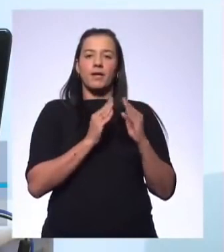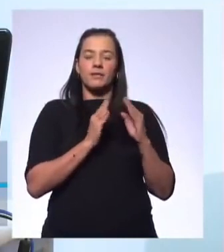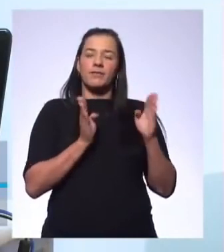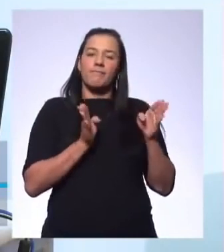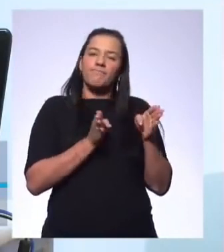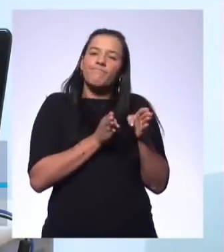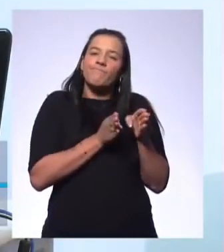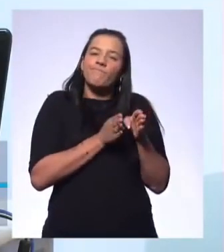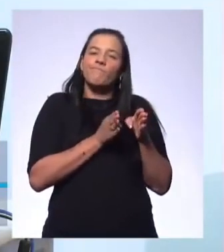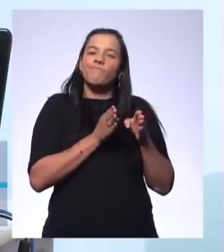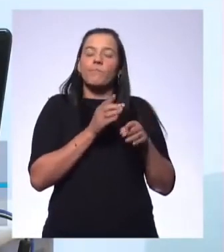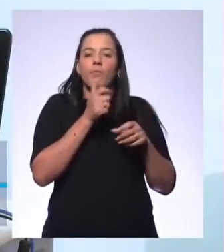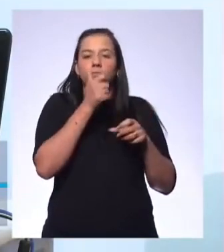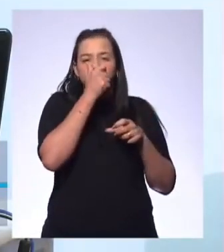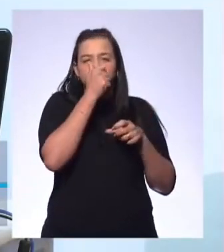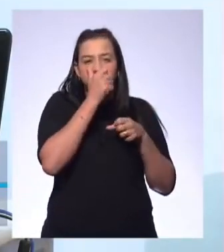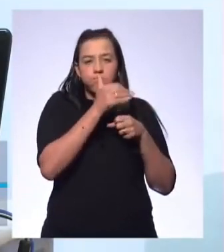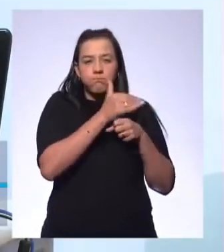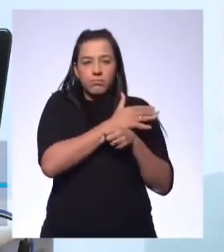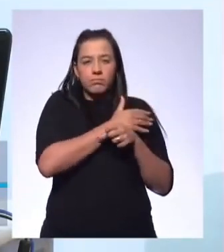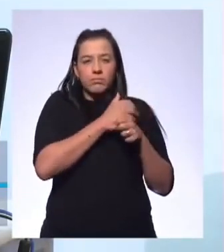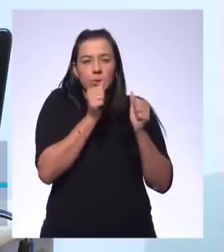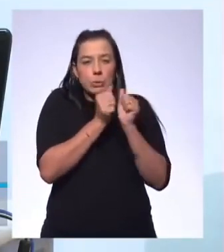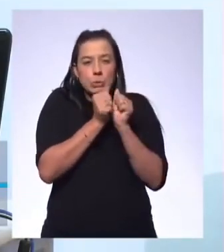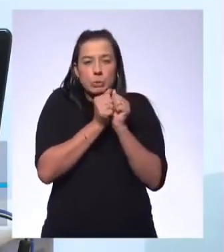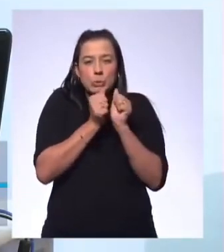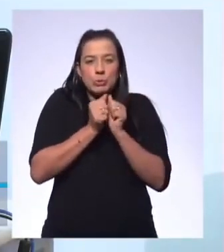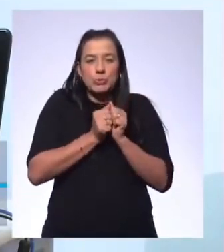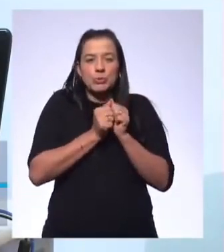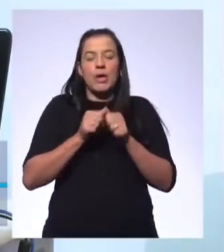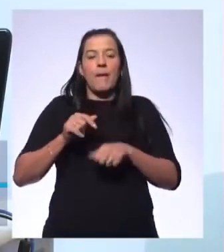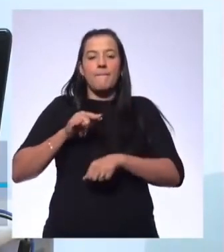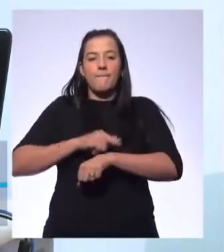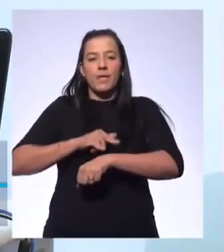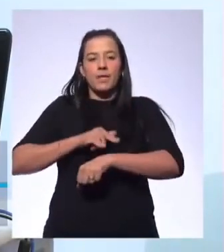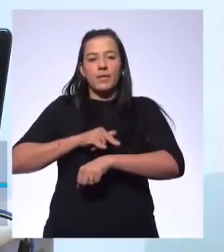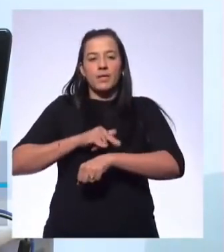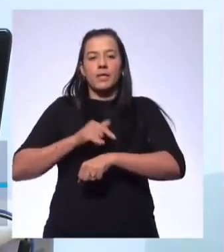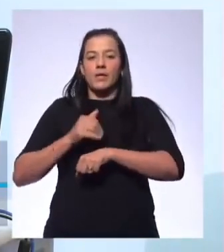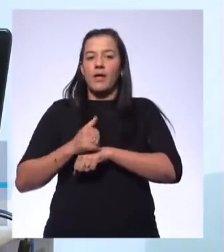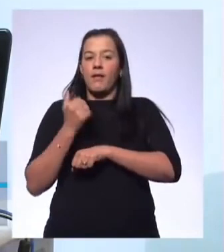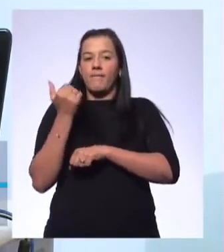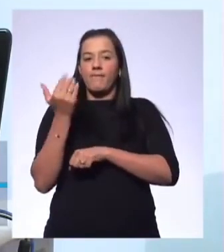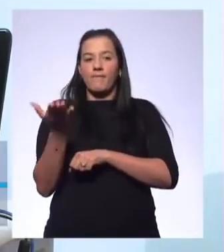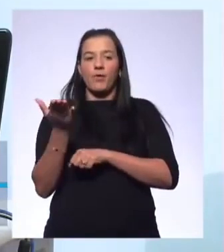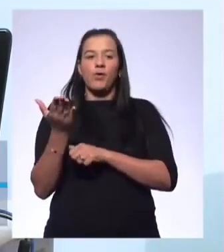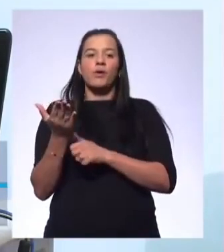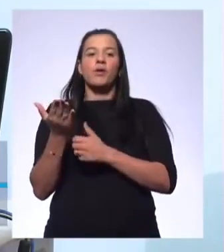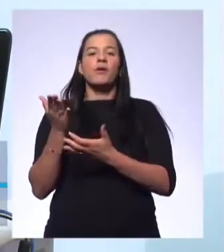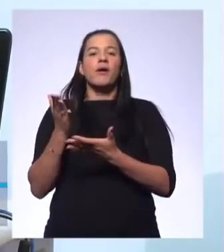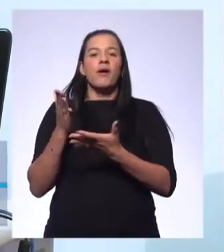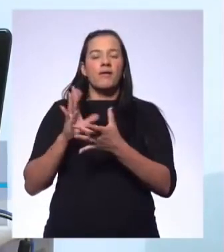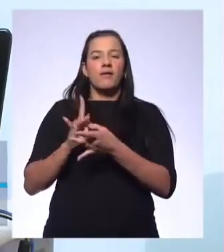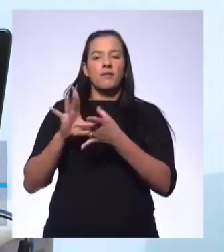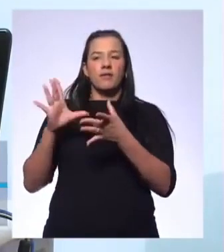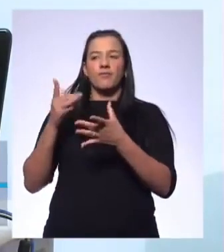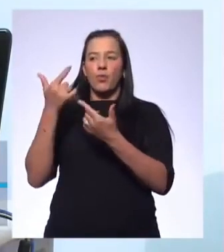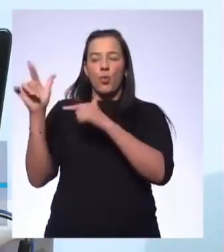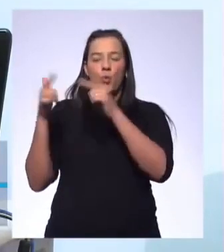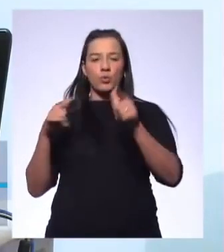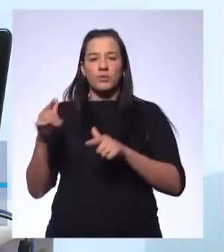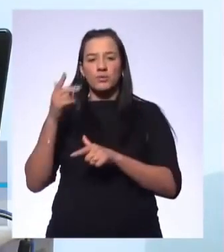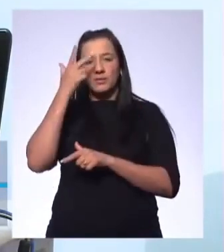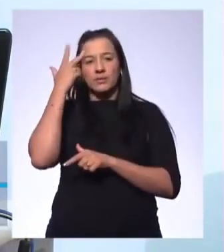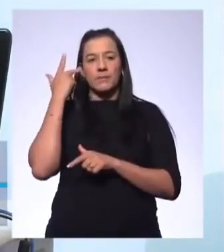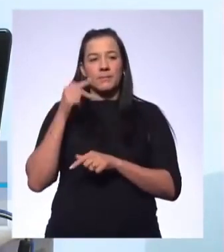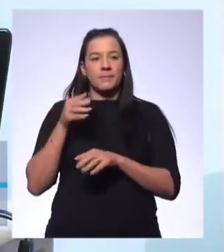batido, né? Dormiam todas no mesmo lugar. Os banheiros eram do lado de fora e compartilhados. Então, existiam outros tipos de doenças, como